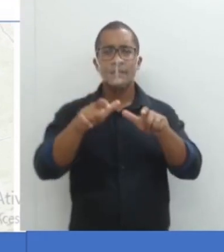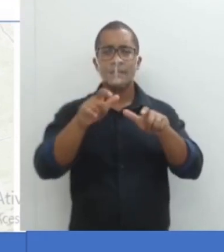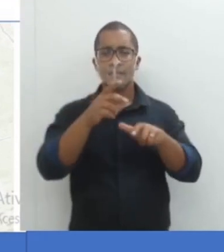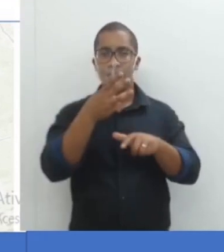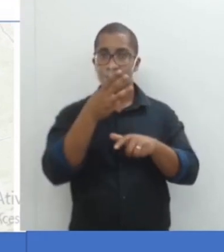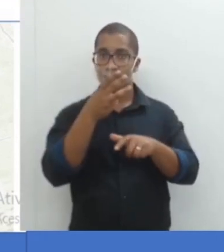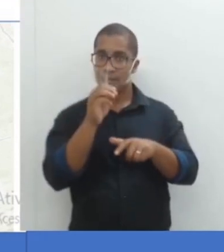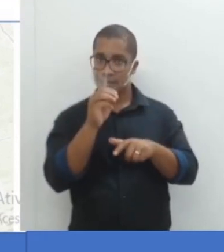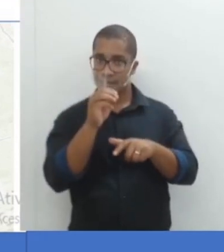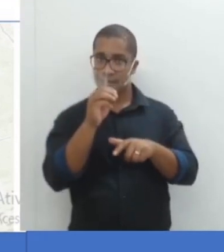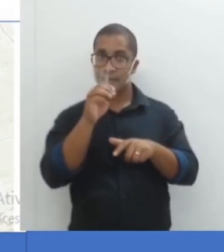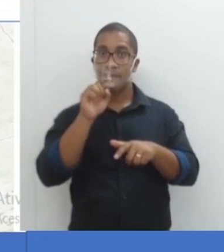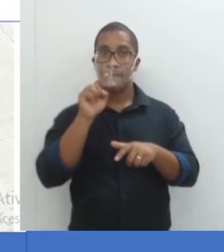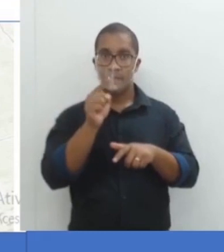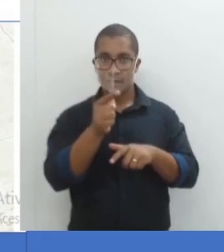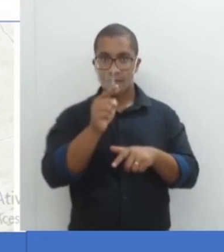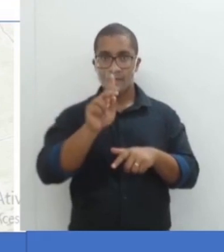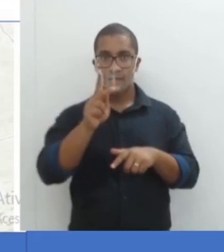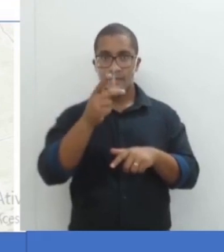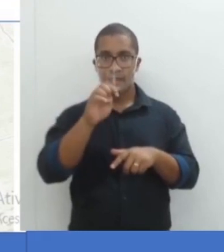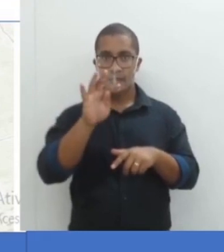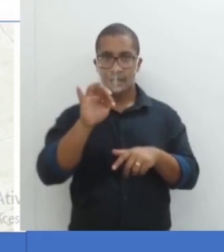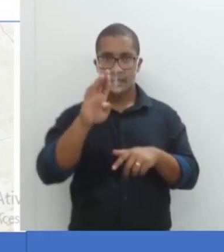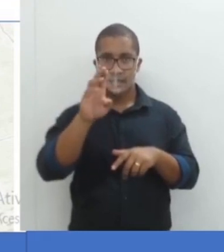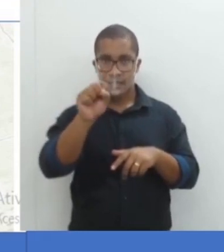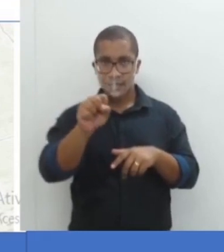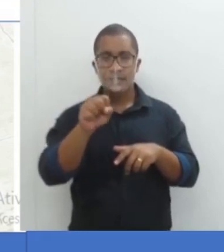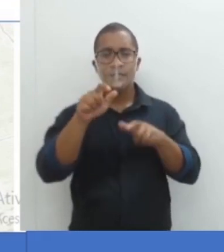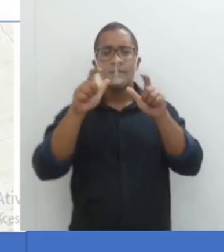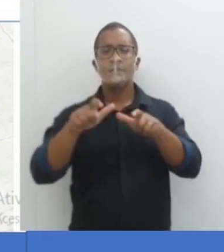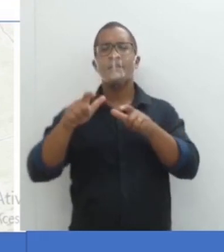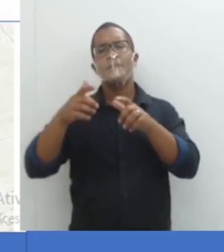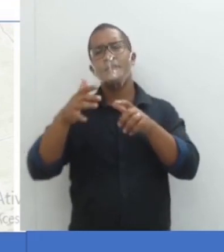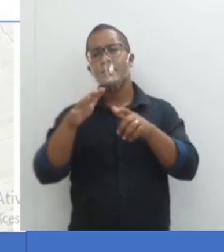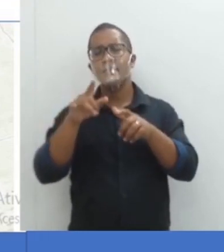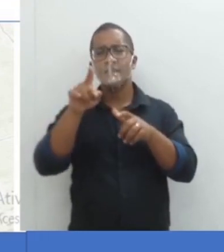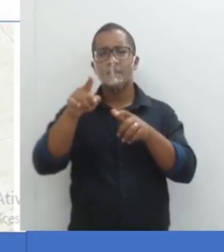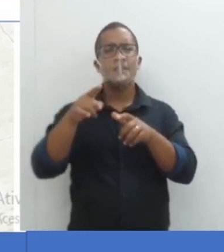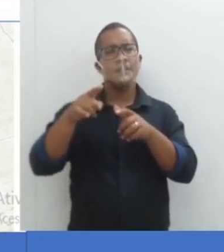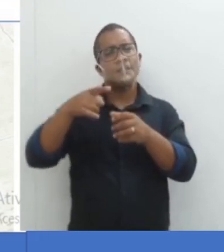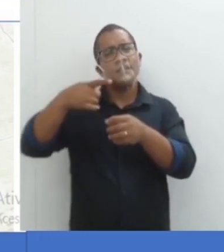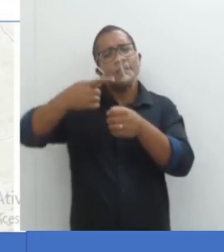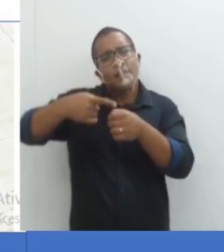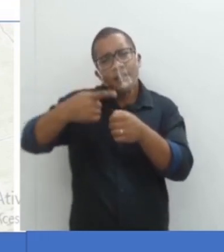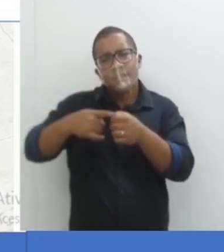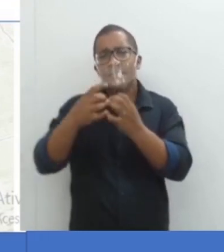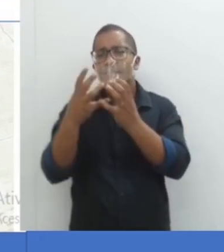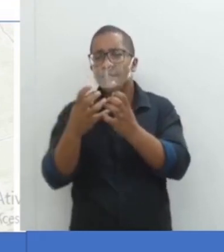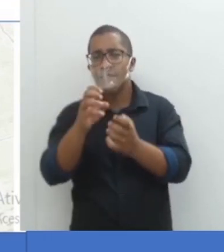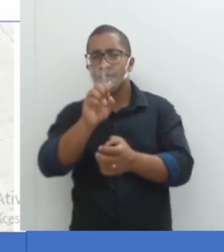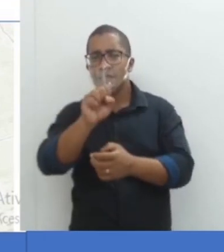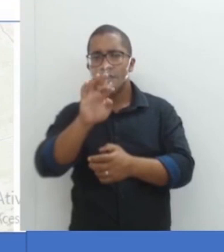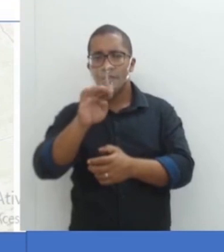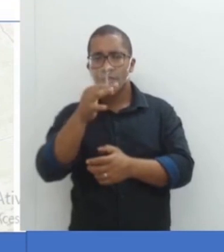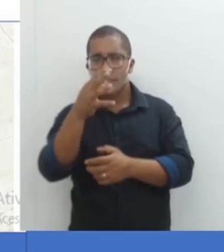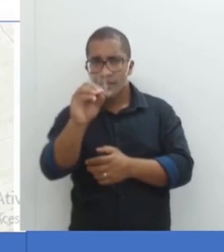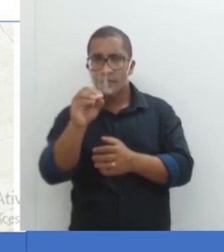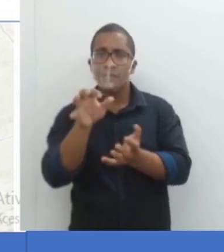mil hectares, tá certo? Que fica na região ali de Bimirim, no sertão pernambucano, numa área